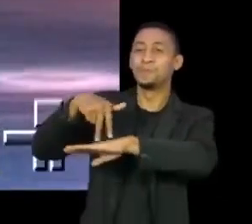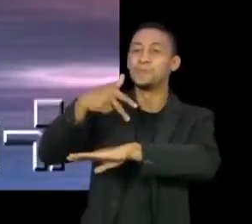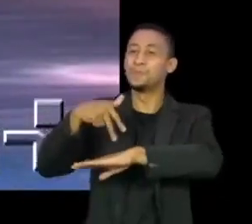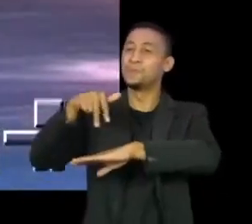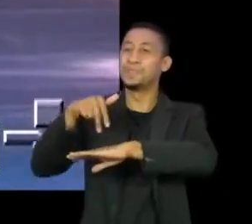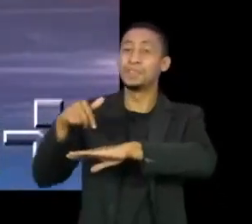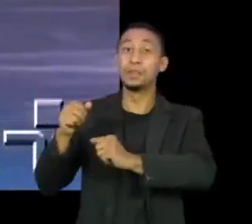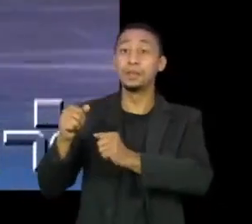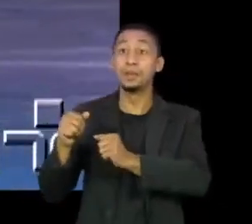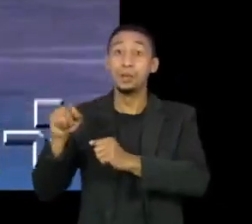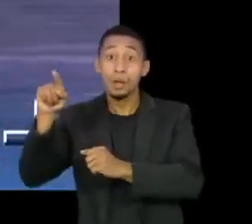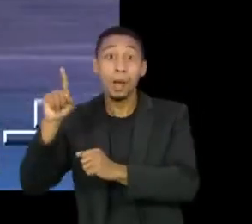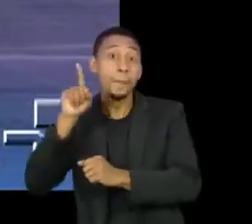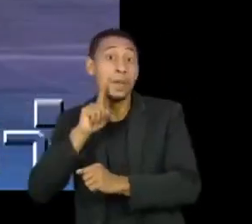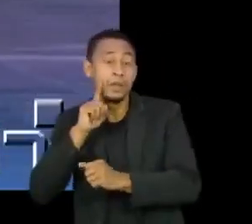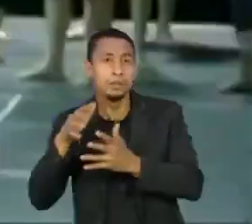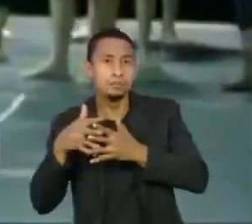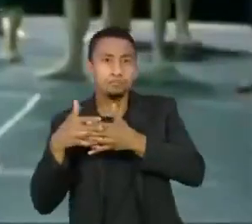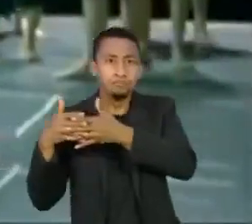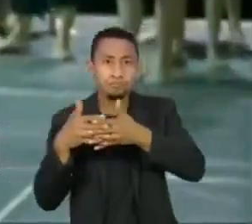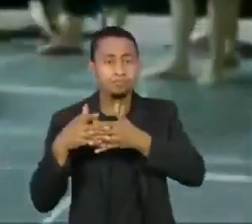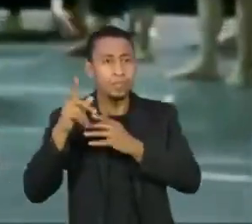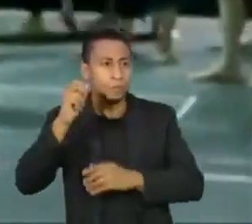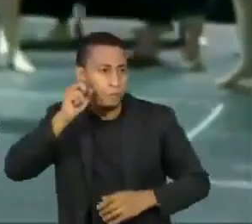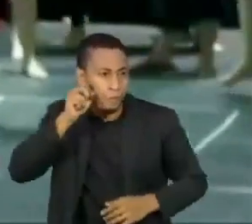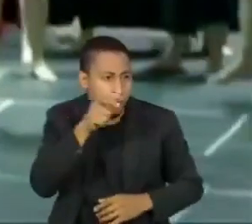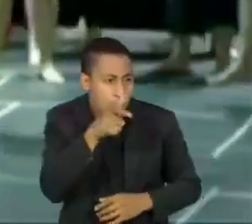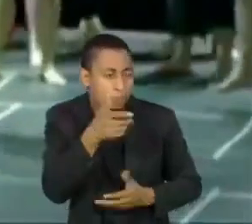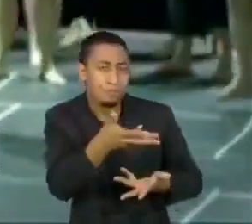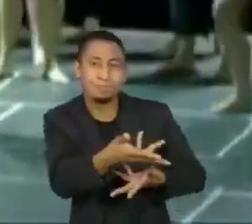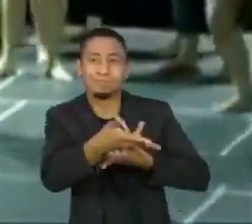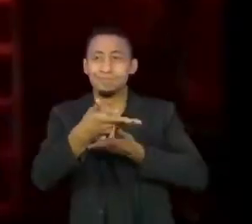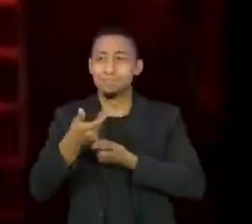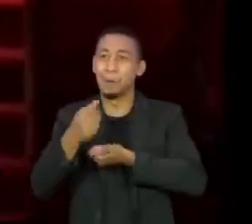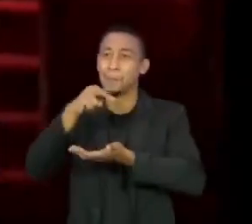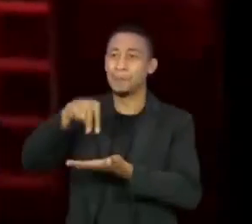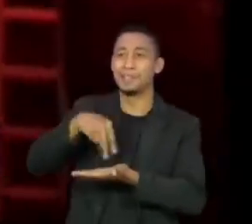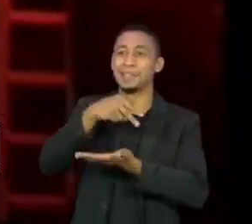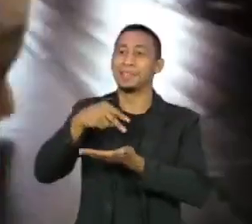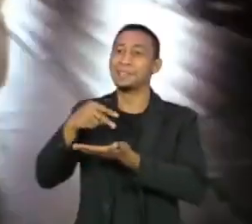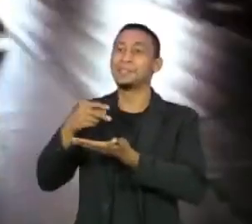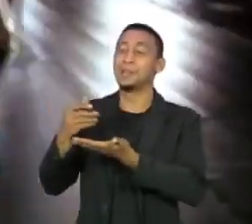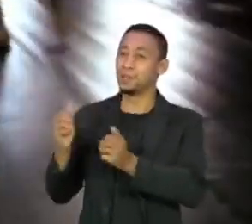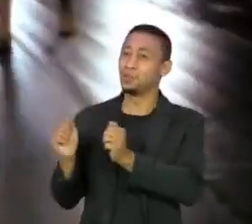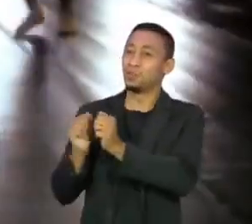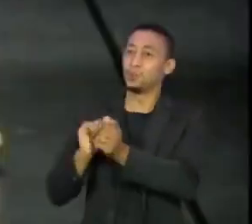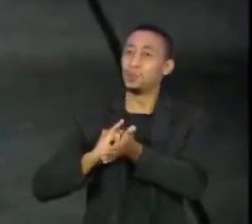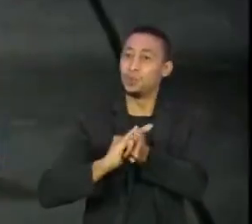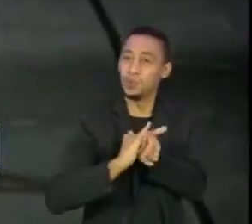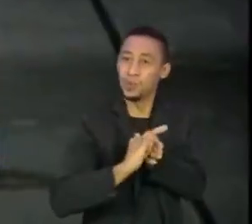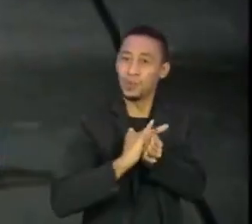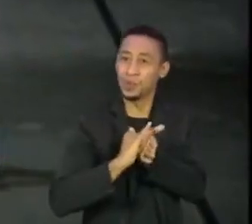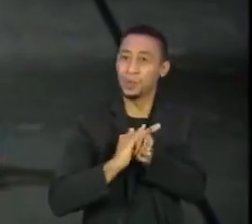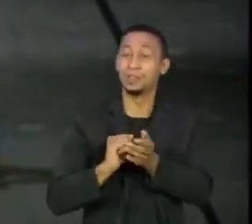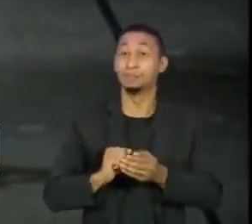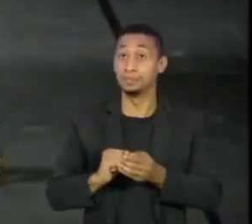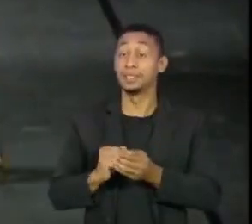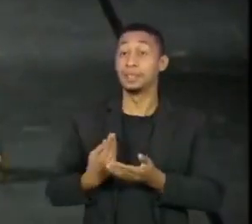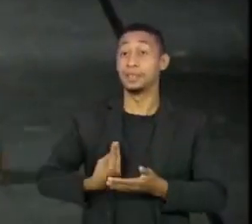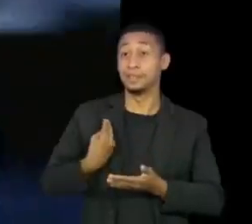coreógrafo norte-americano Alvim ele que em seguida o convidou para dançar na sua companhia em Nova York